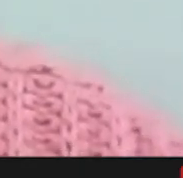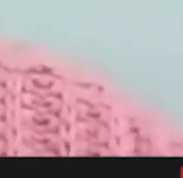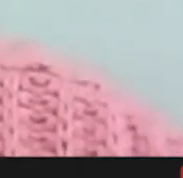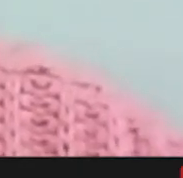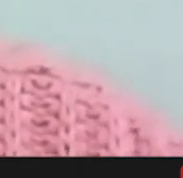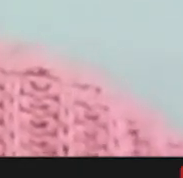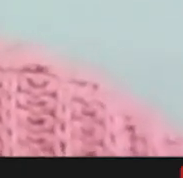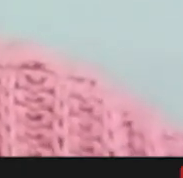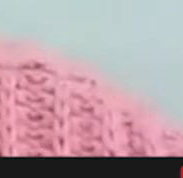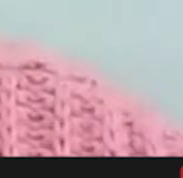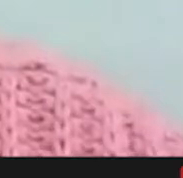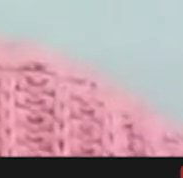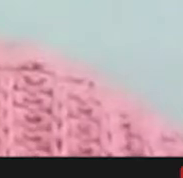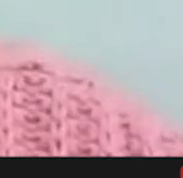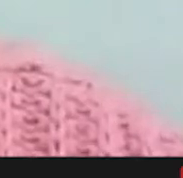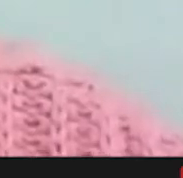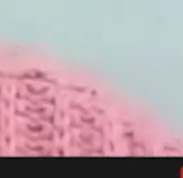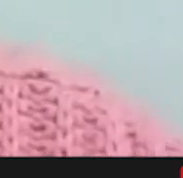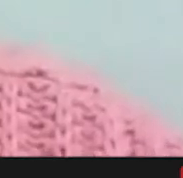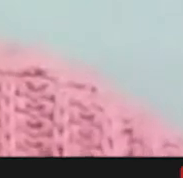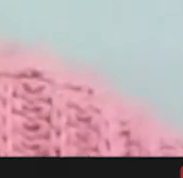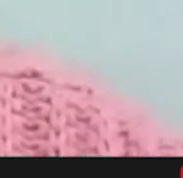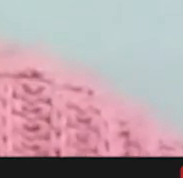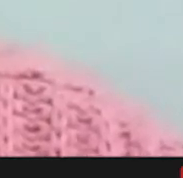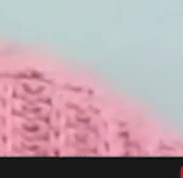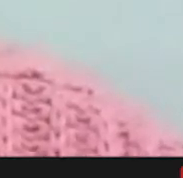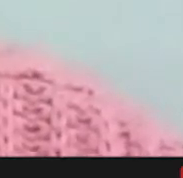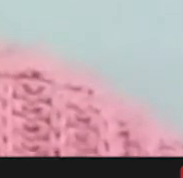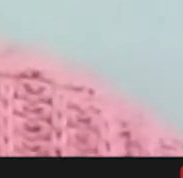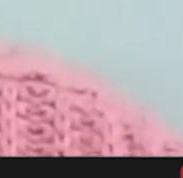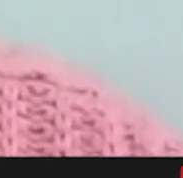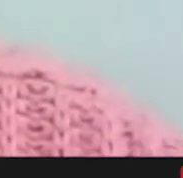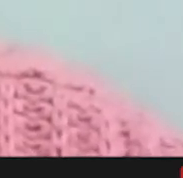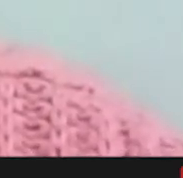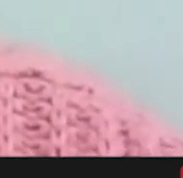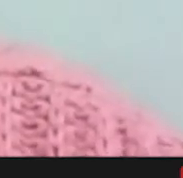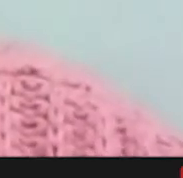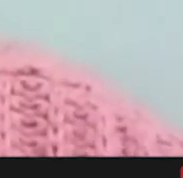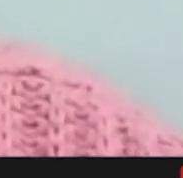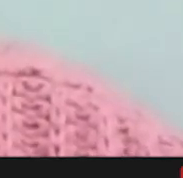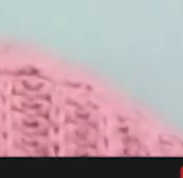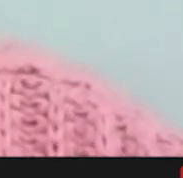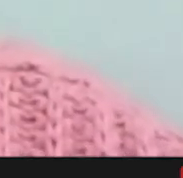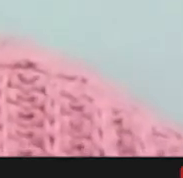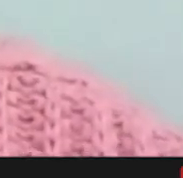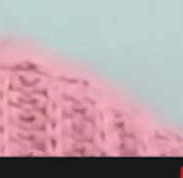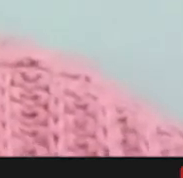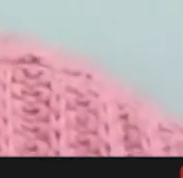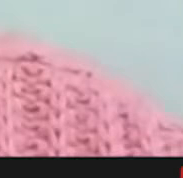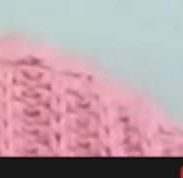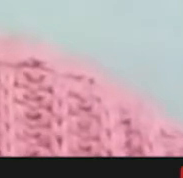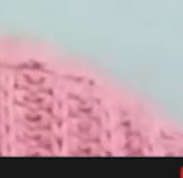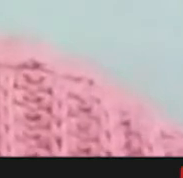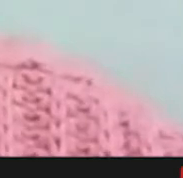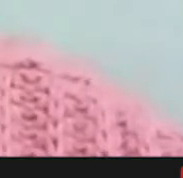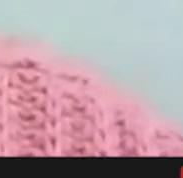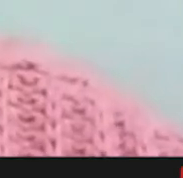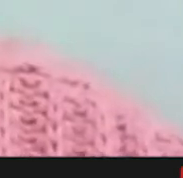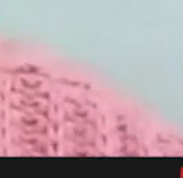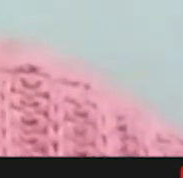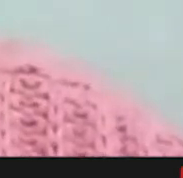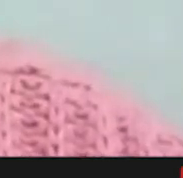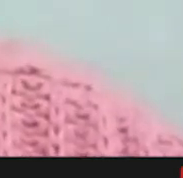propomos novas formas de tratamento, enfim, nós somos uma estrutura que não é